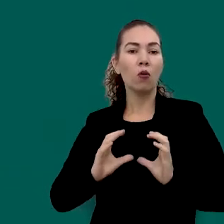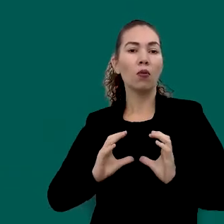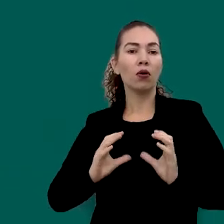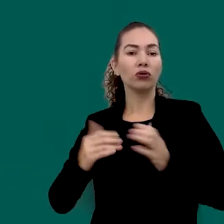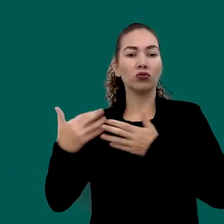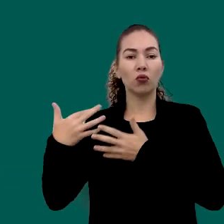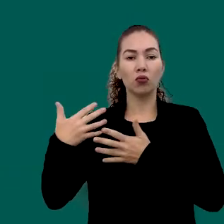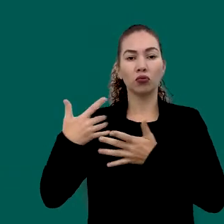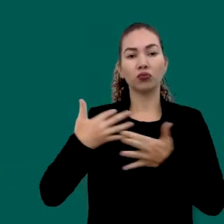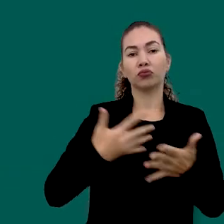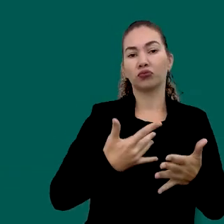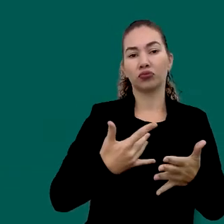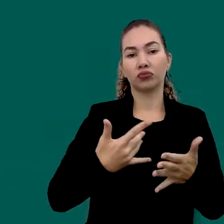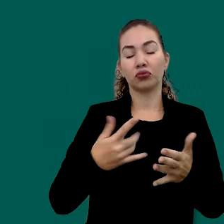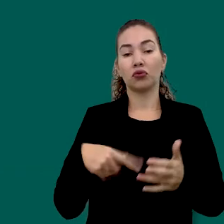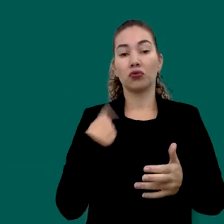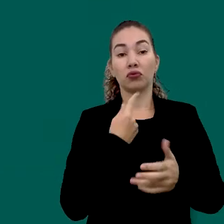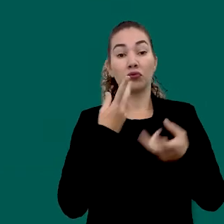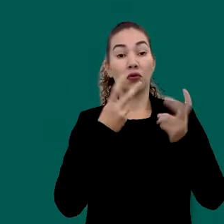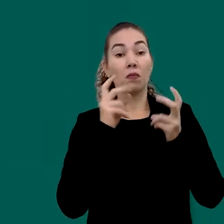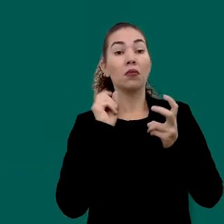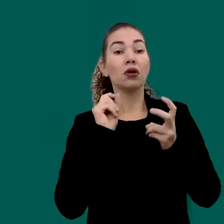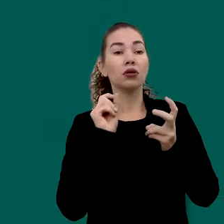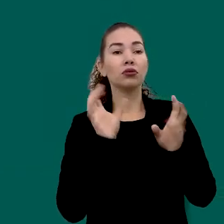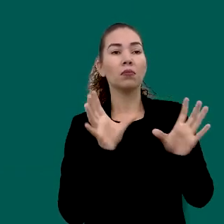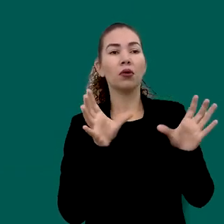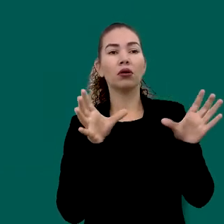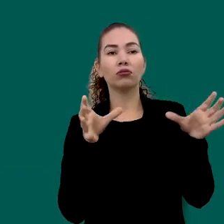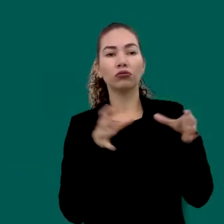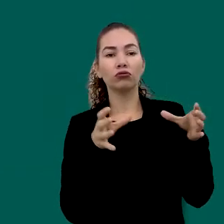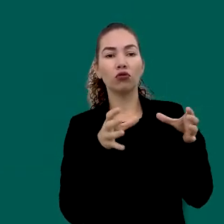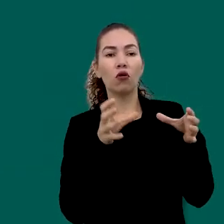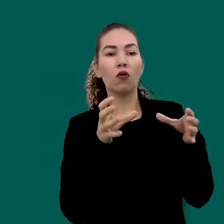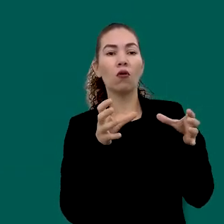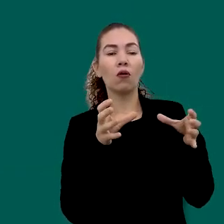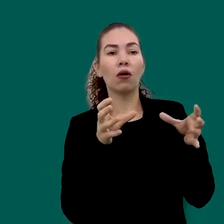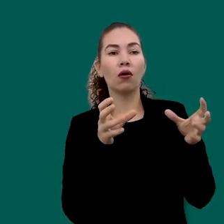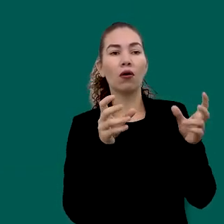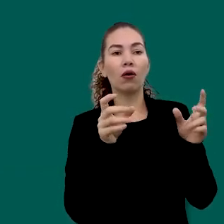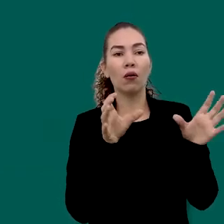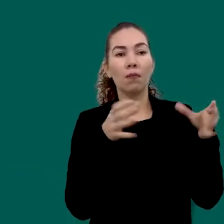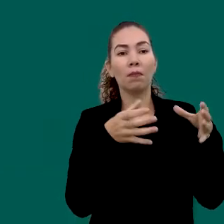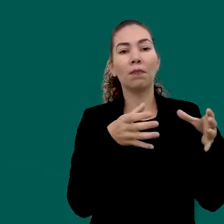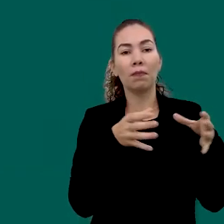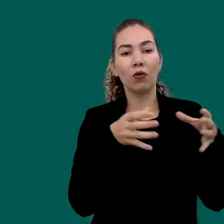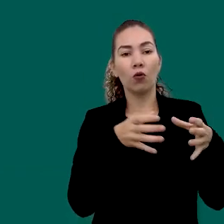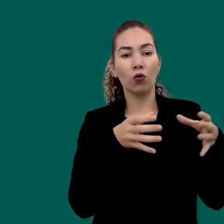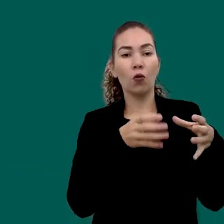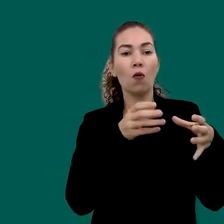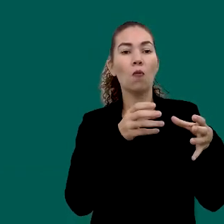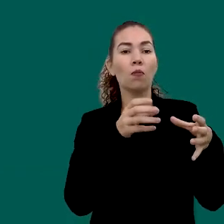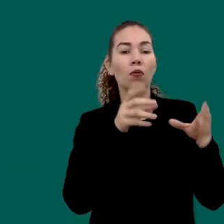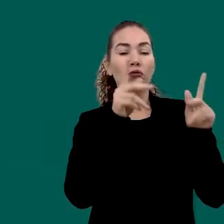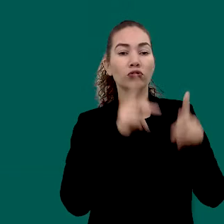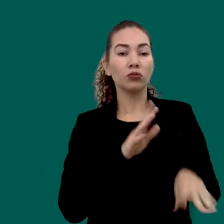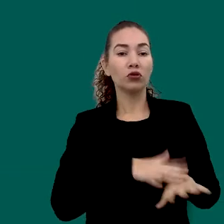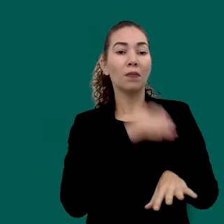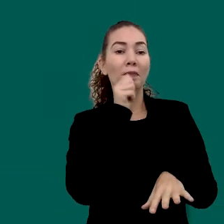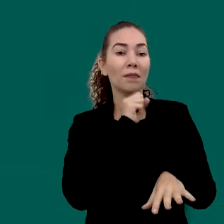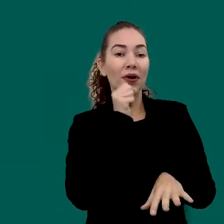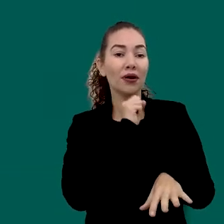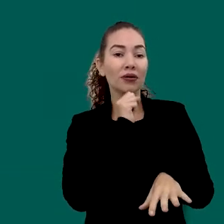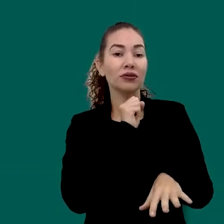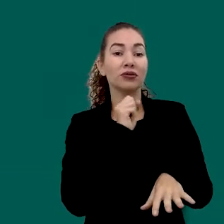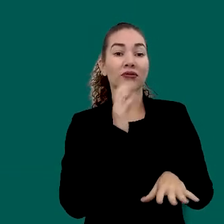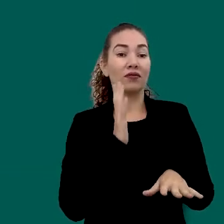né? A gente está vindo um conjunto, tá envelhecendo um conjunto de pessoas que nasceu com a internet, né? Eu comentei